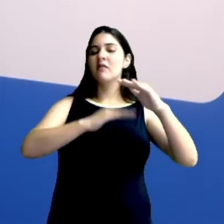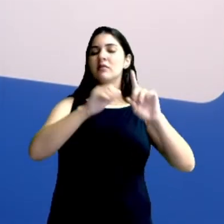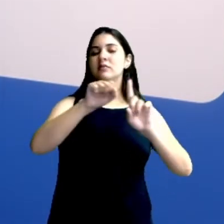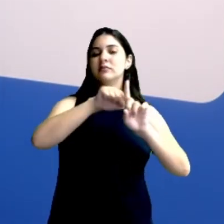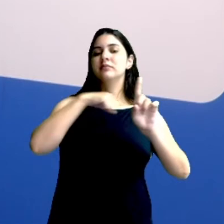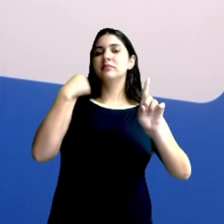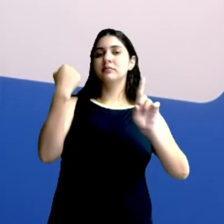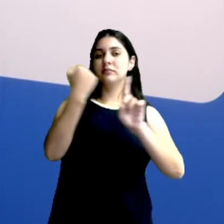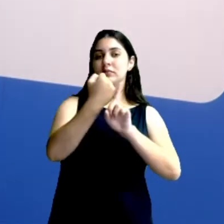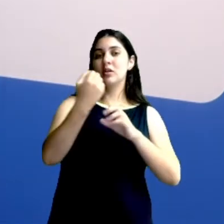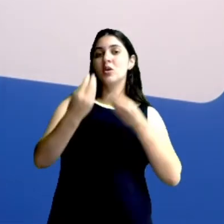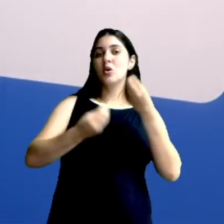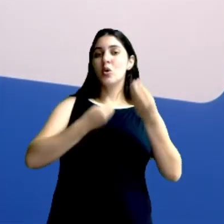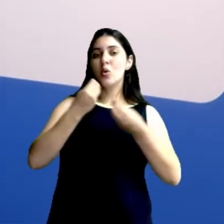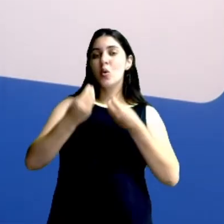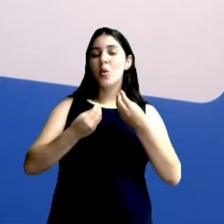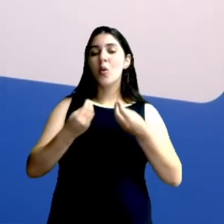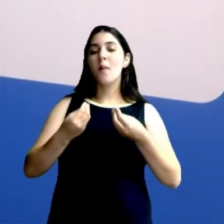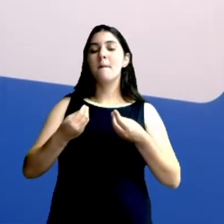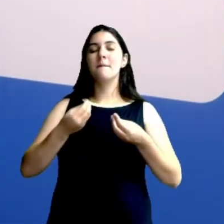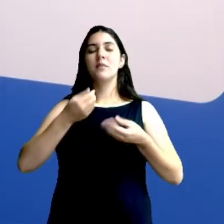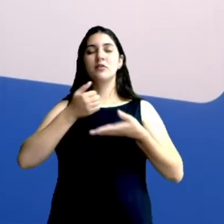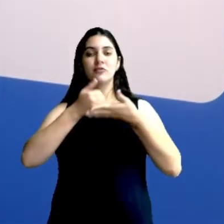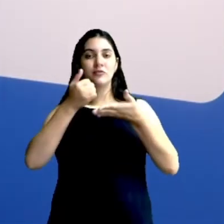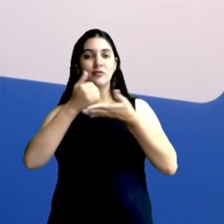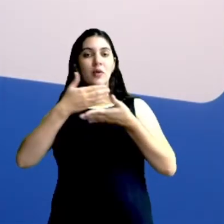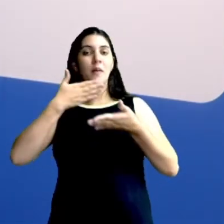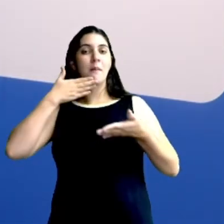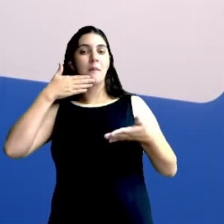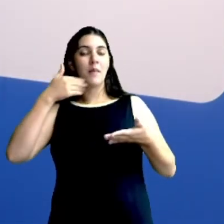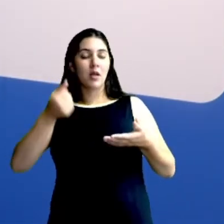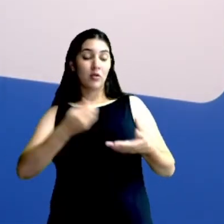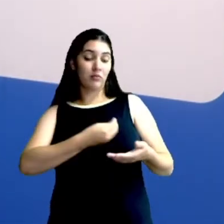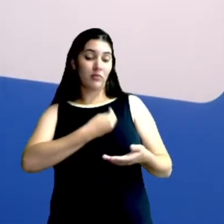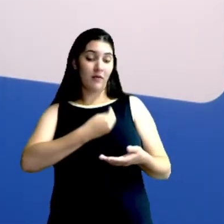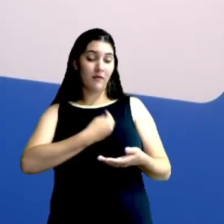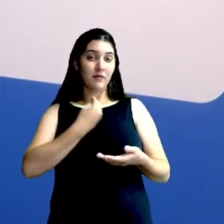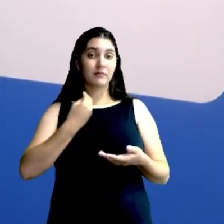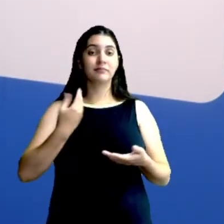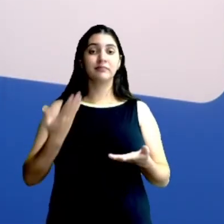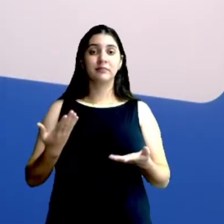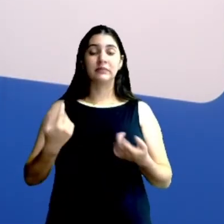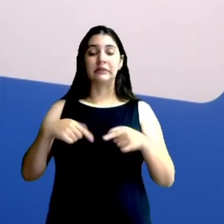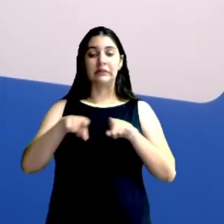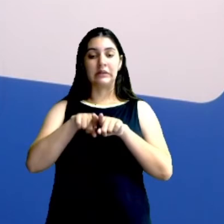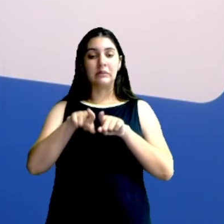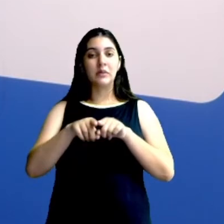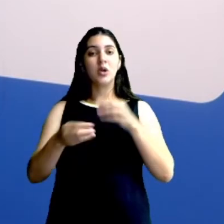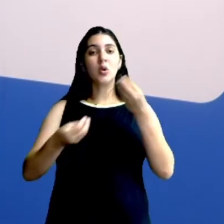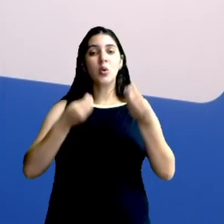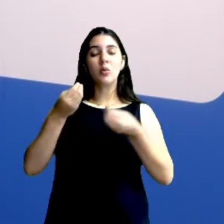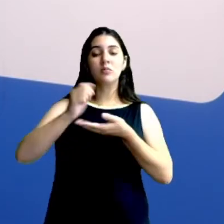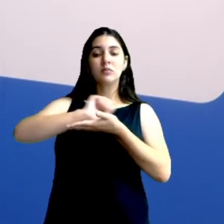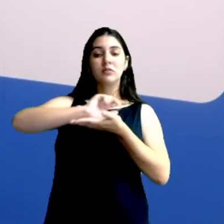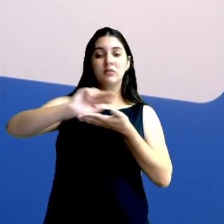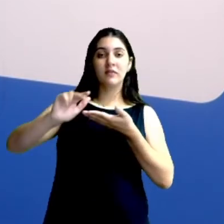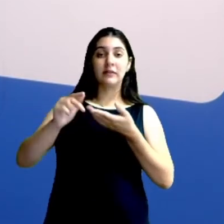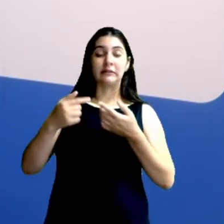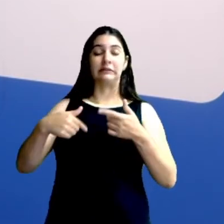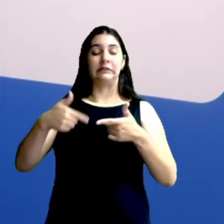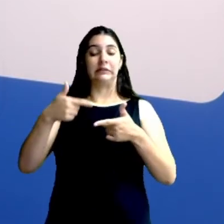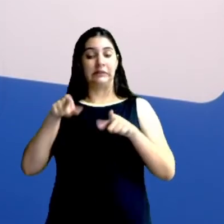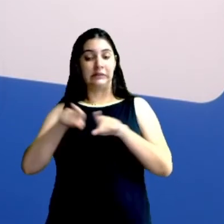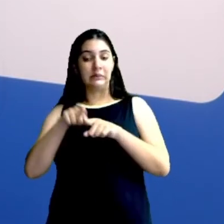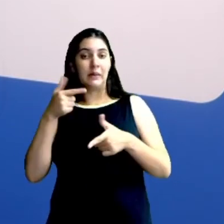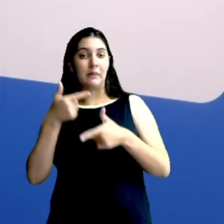sociedades, como ela contribuiu para a melhoria das condições de vida e, de certa forma, como em muitos casos